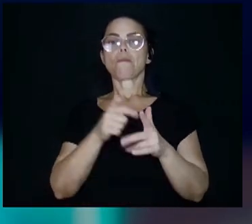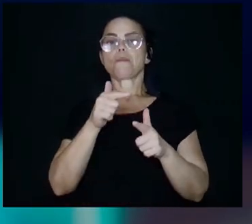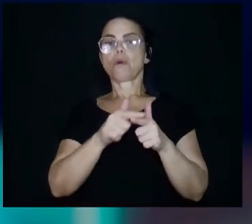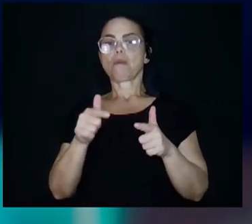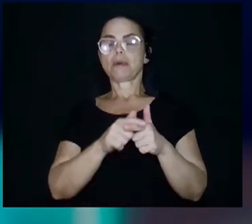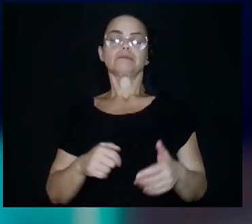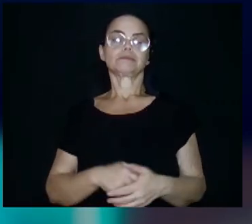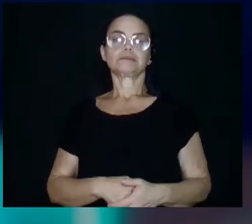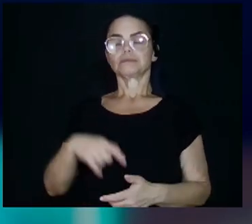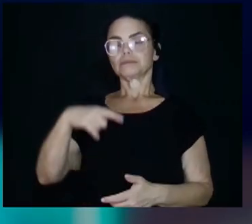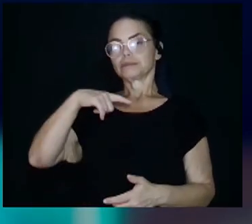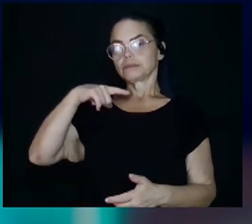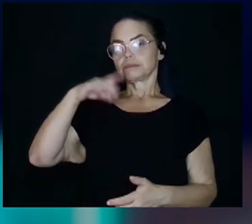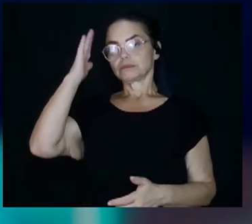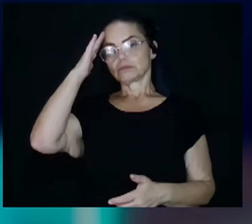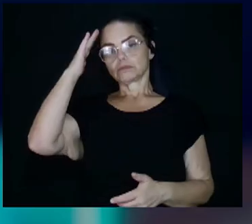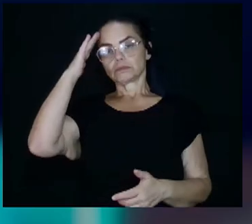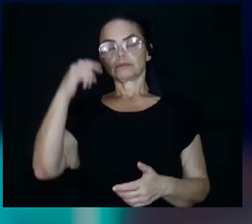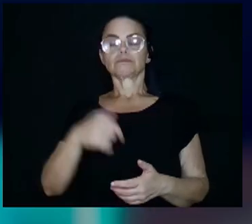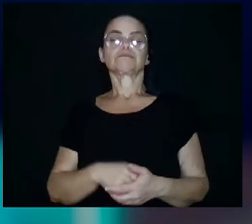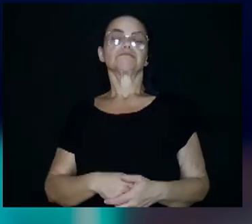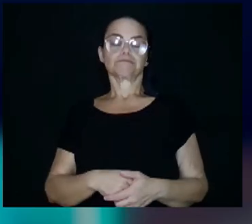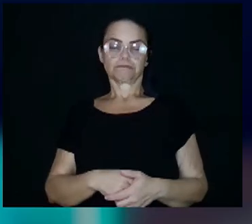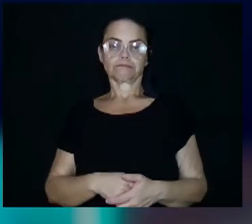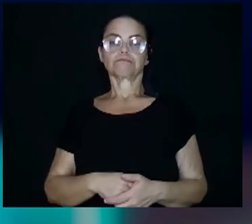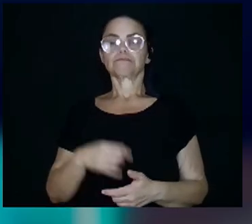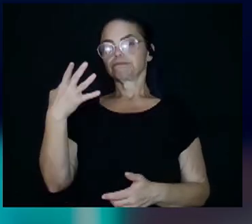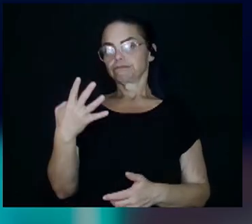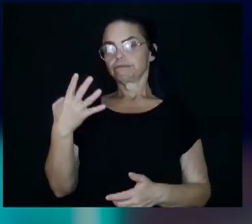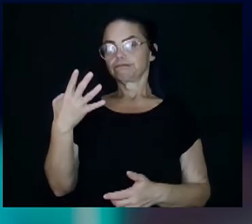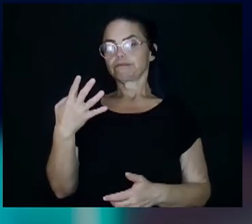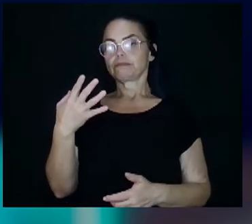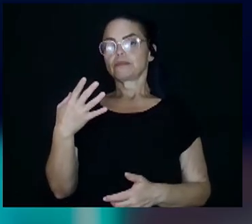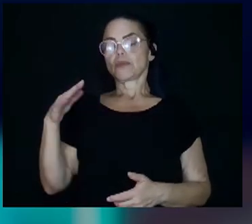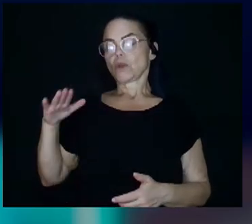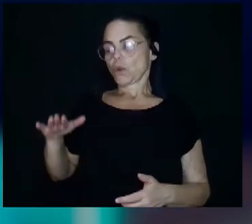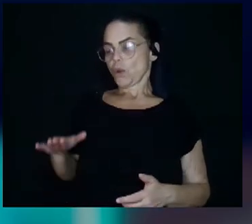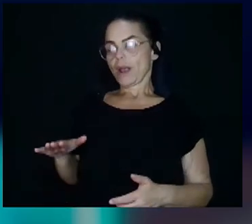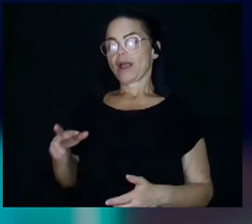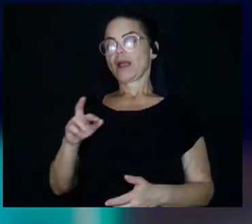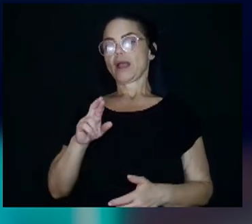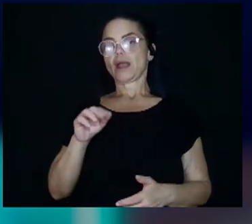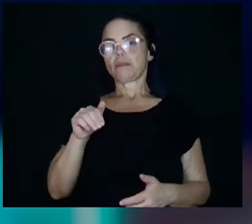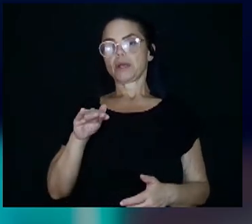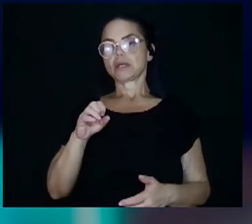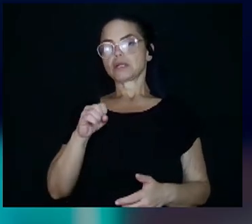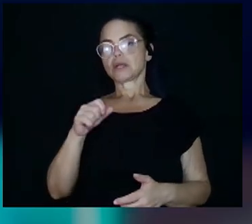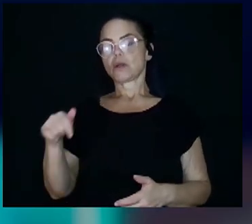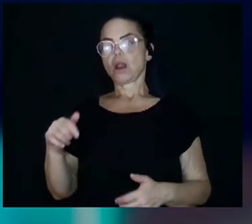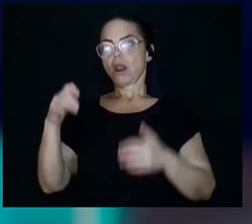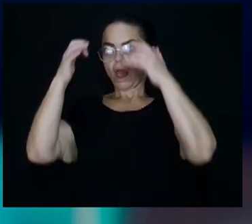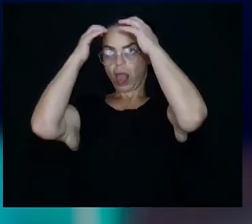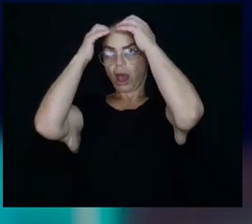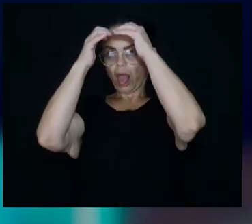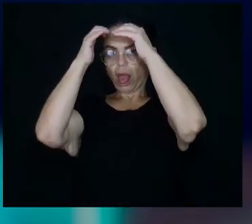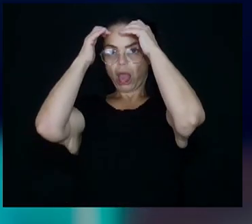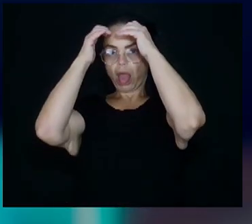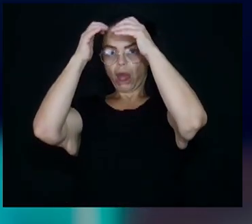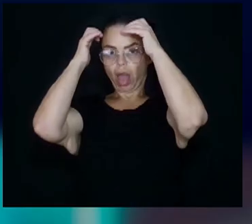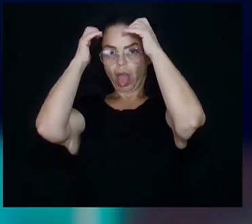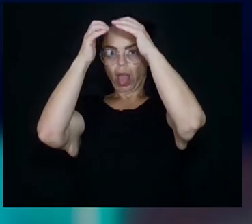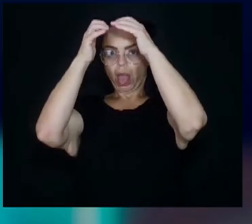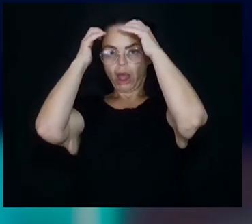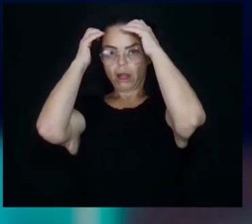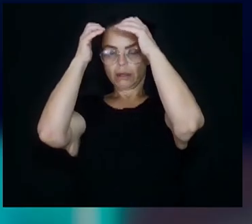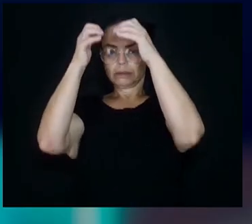que entender que essas 4 crianças que têm a remissão, porque o cérebro muito plástico ali, né? O cérebro ele consegue